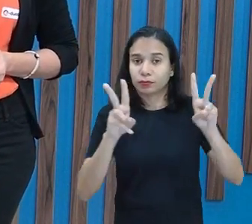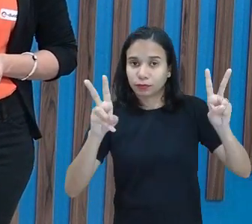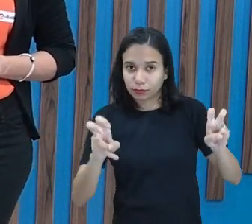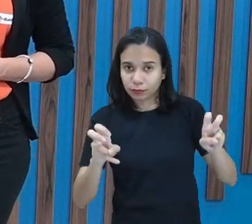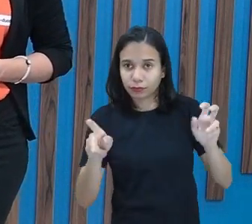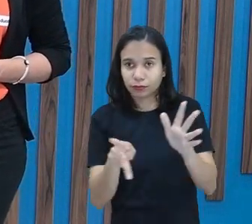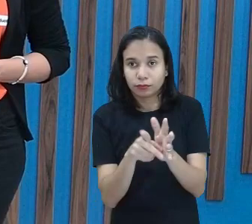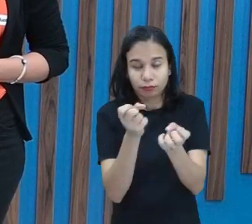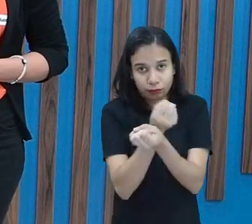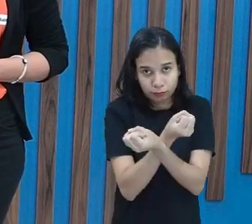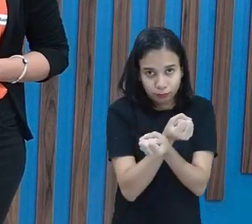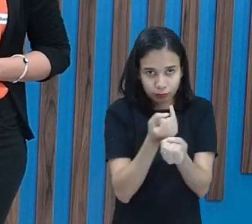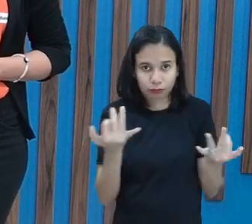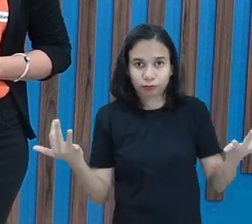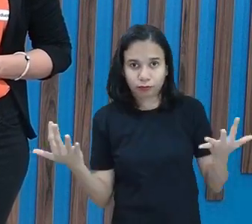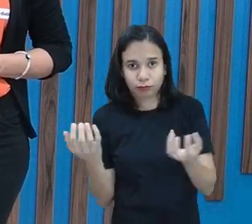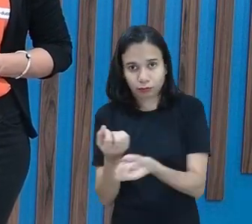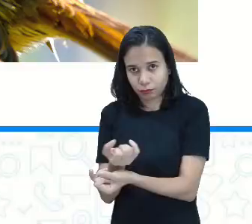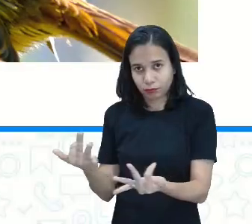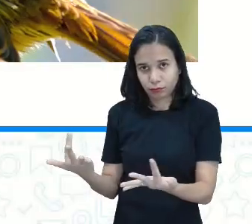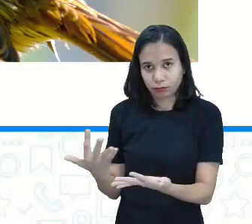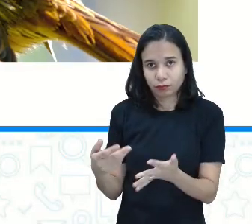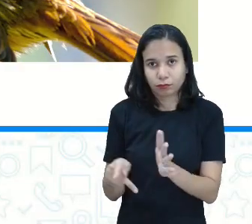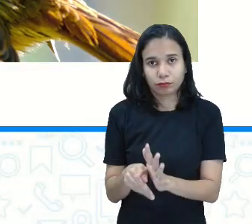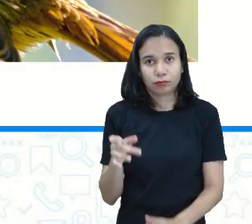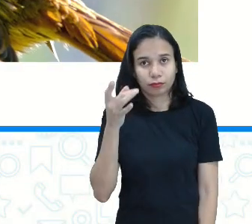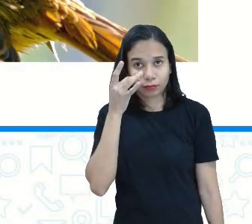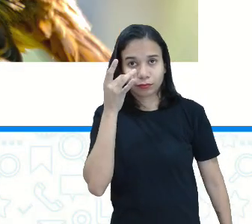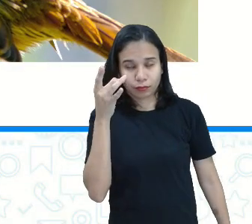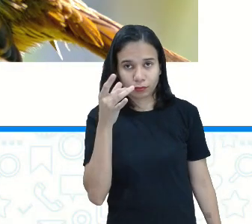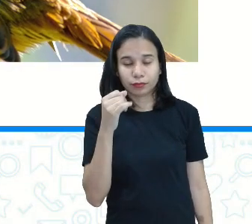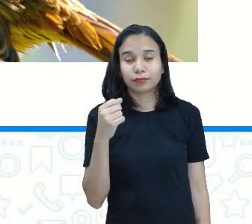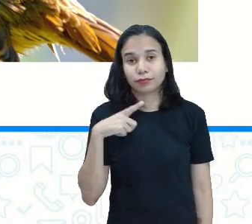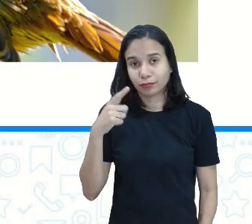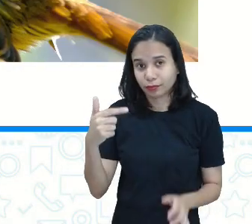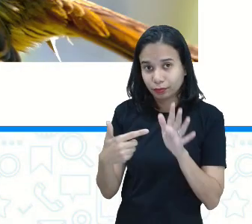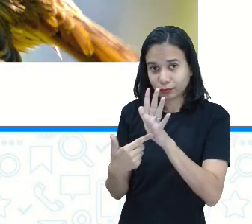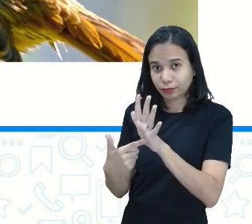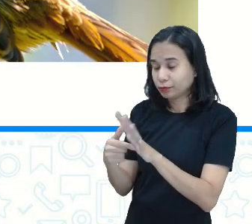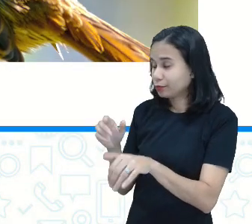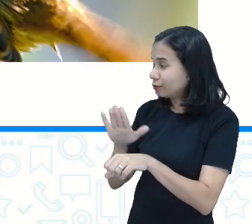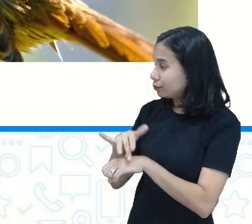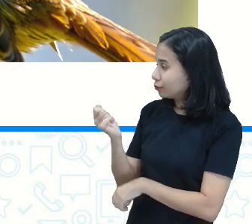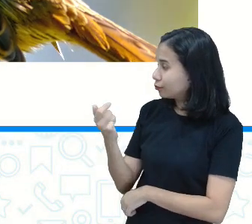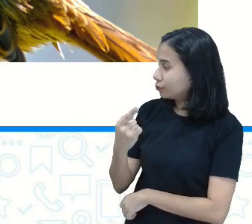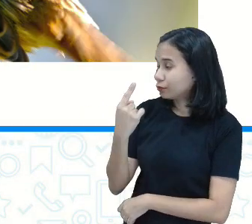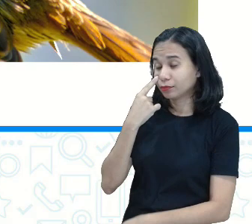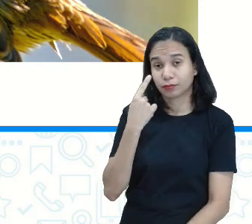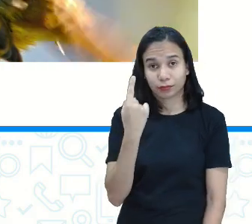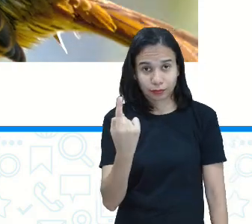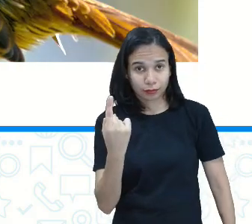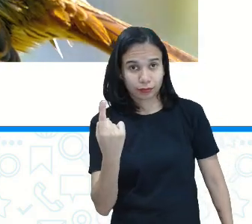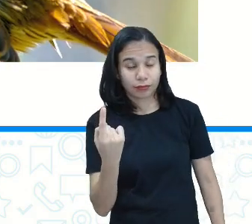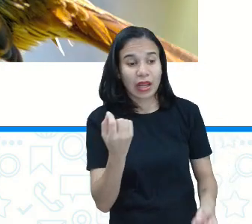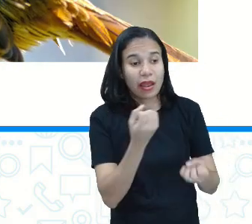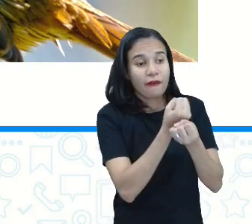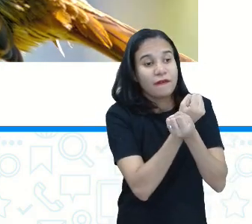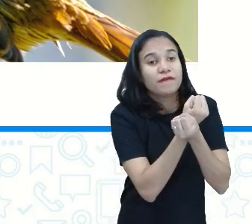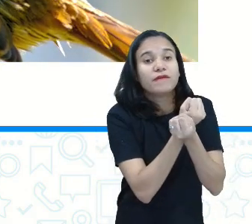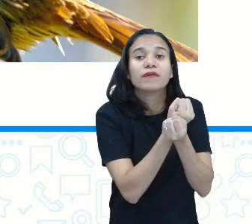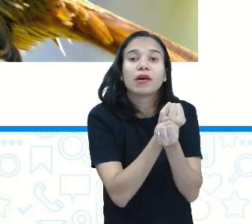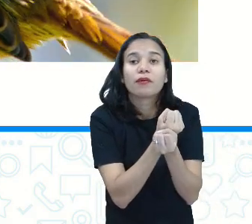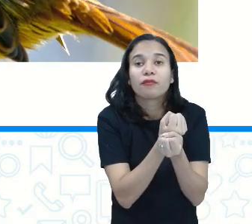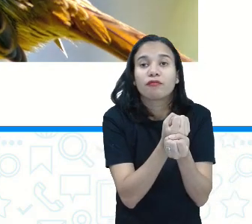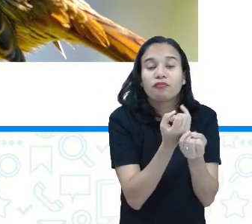no plural. Olha só, no presente, indicando mais de um pardal, vários